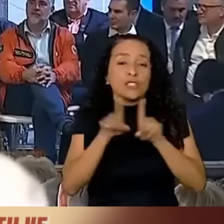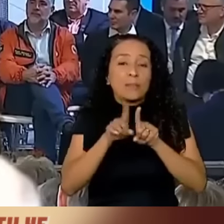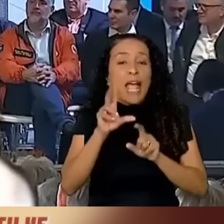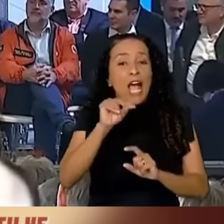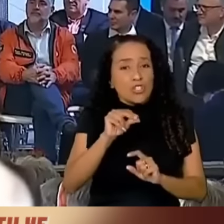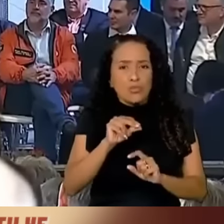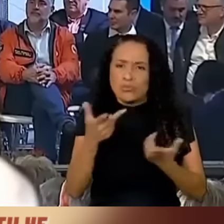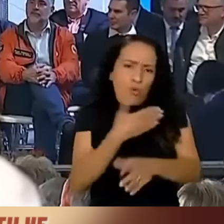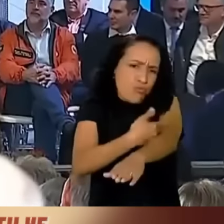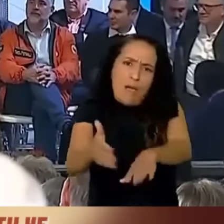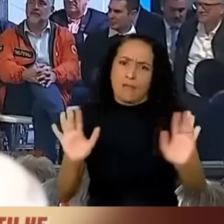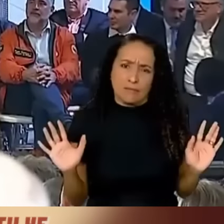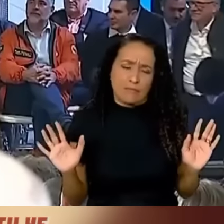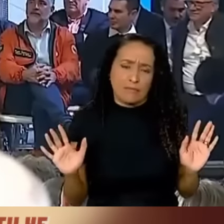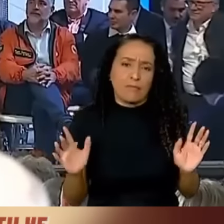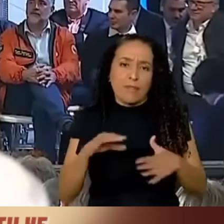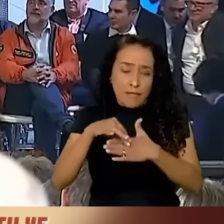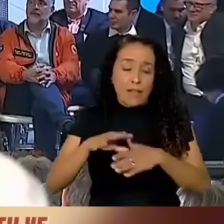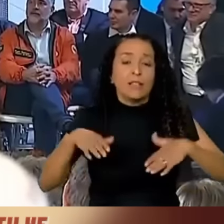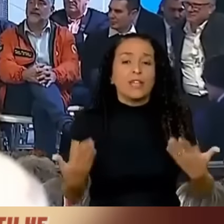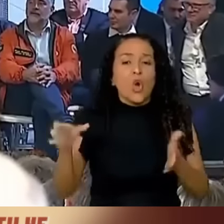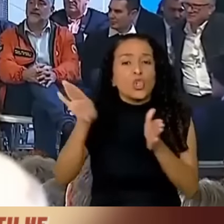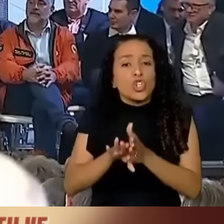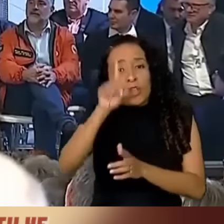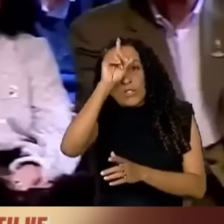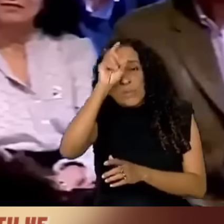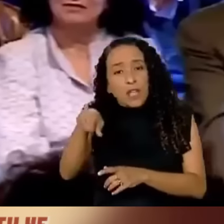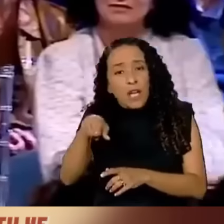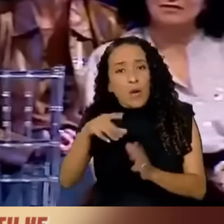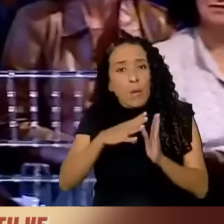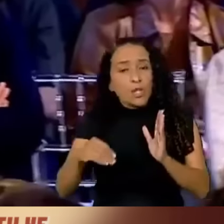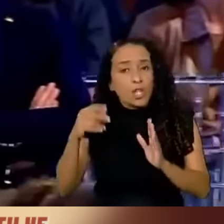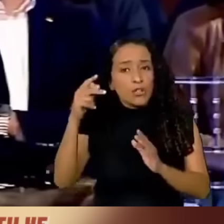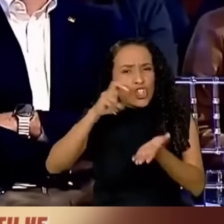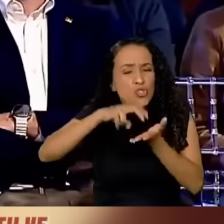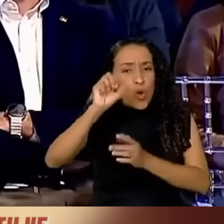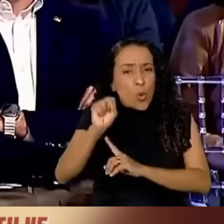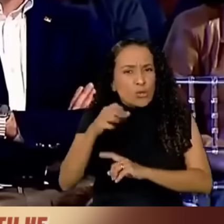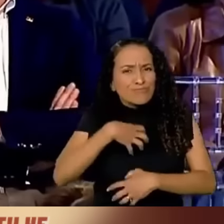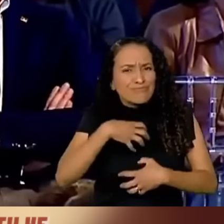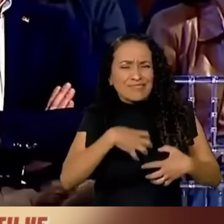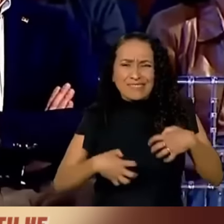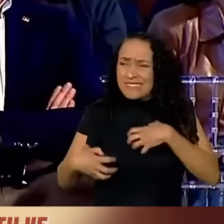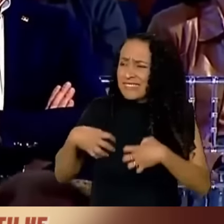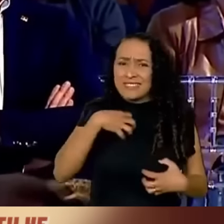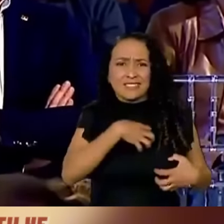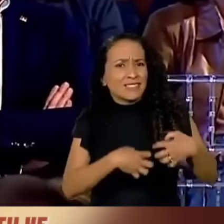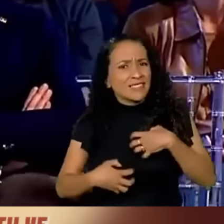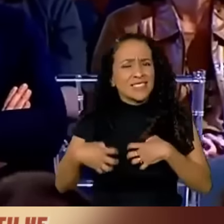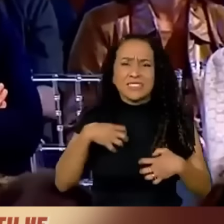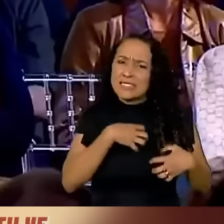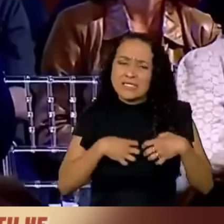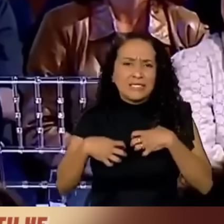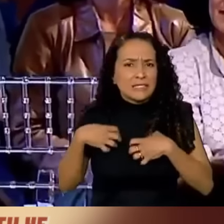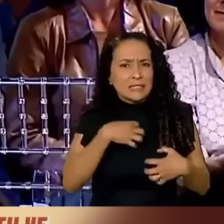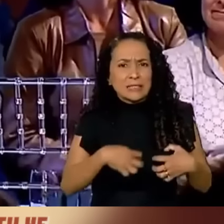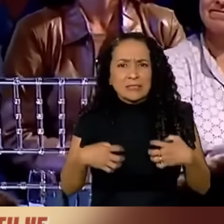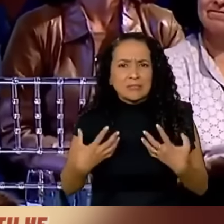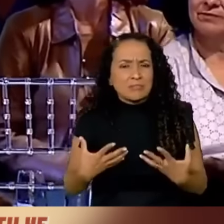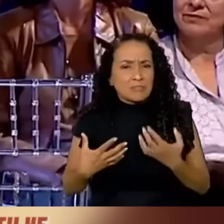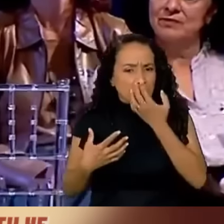azul, como era de praxe, sabe, levar. E quando eu cheguei no Hospital Modelo, 8 horas da manhã, eu senti uma inquietação.